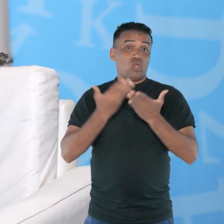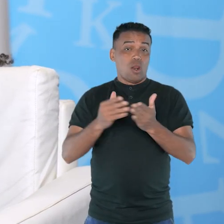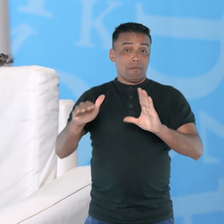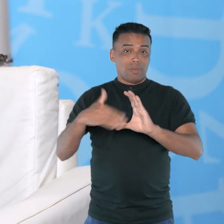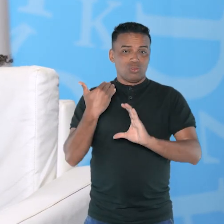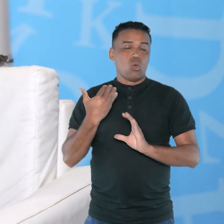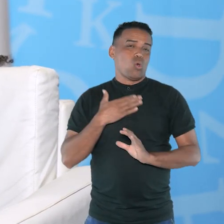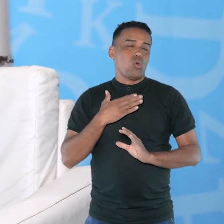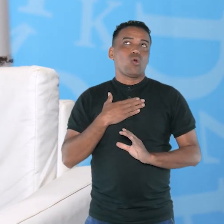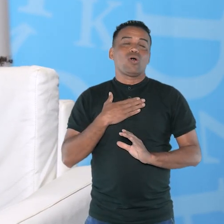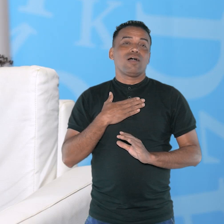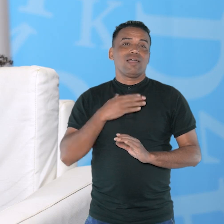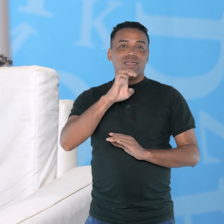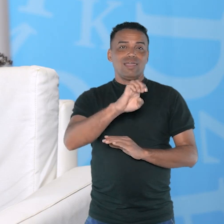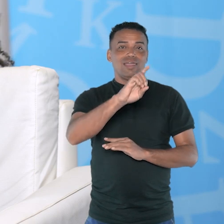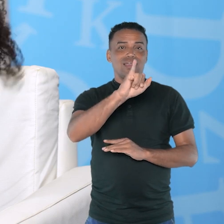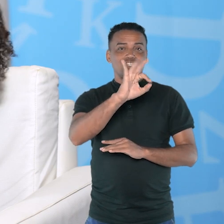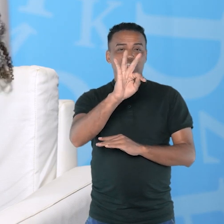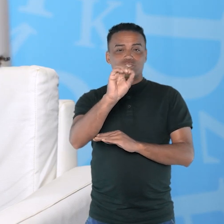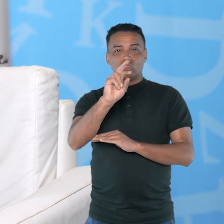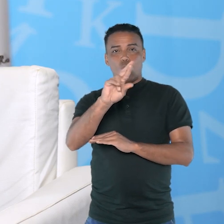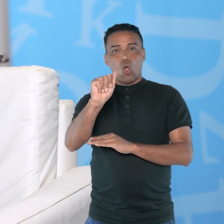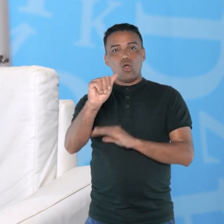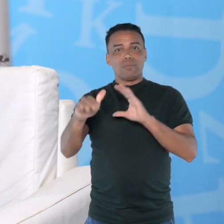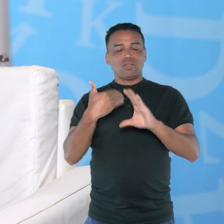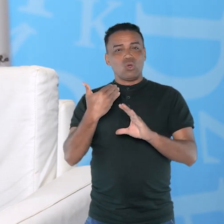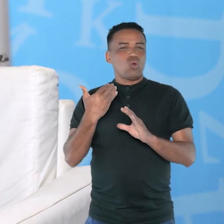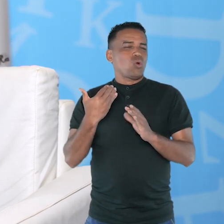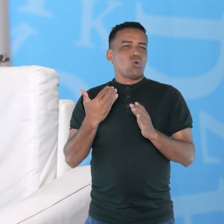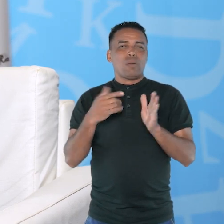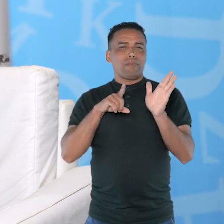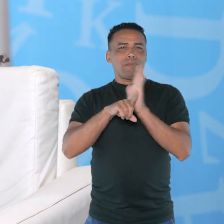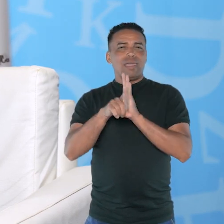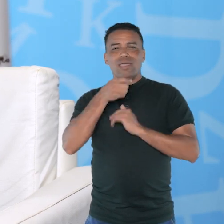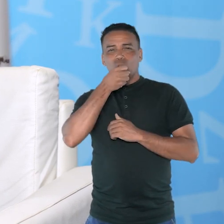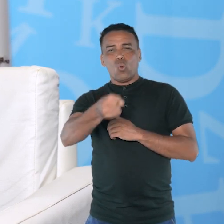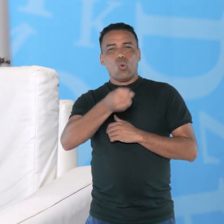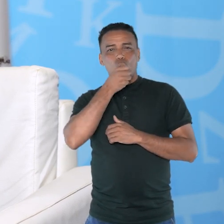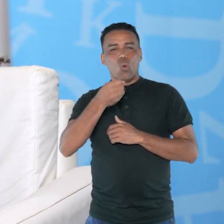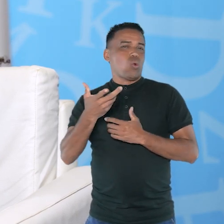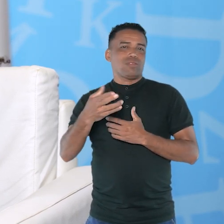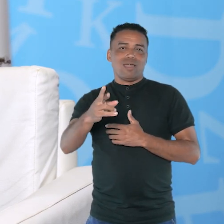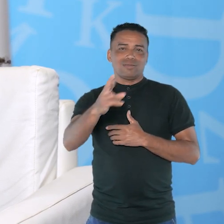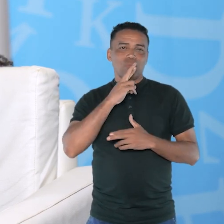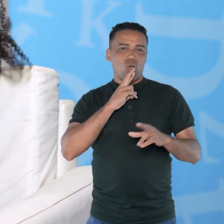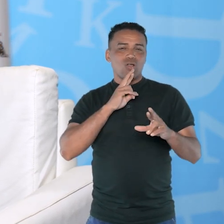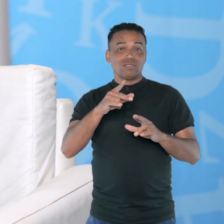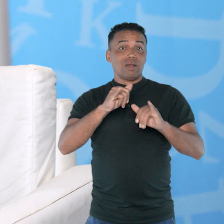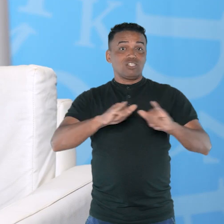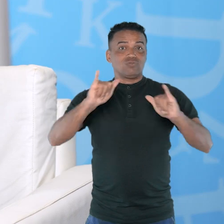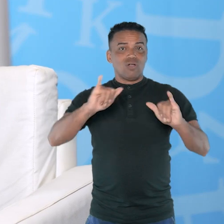Eu acordei com a minha editora me mandando e eu não acredito. Um quiz super massa que a professora Alessandra fez com eles para divulgar